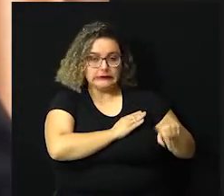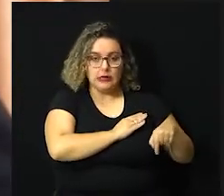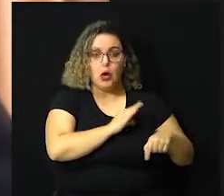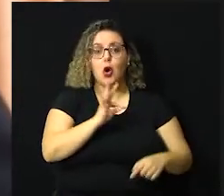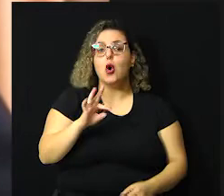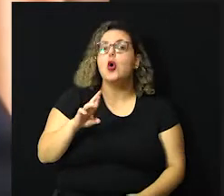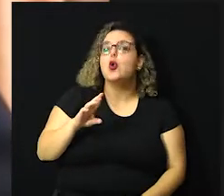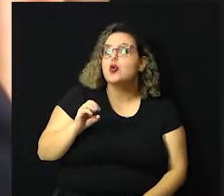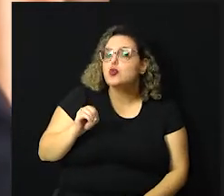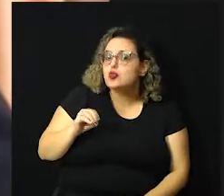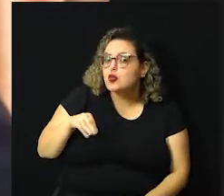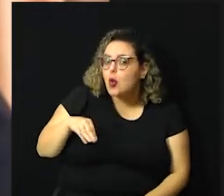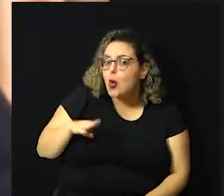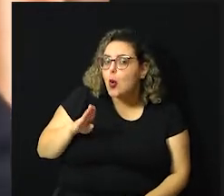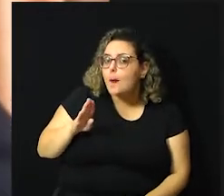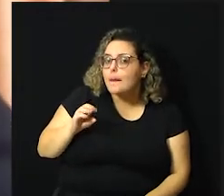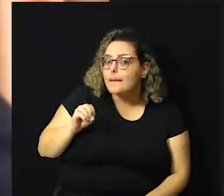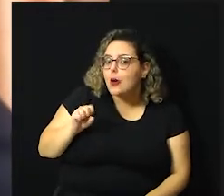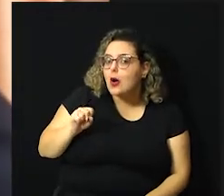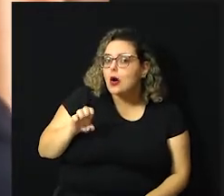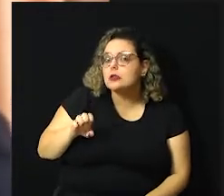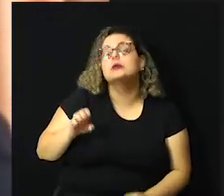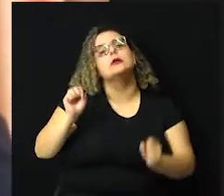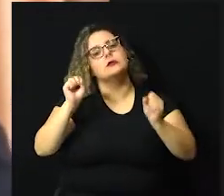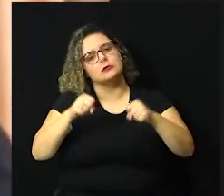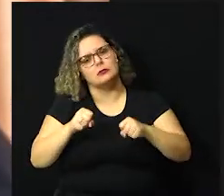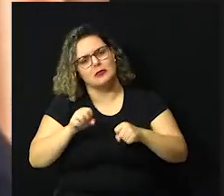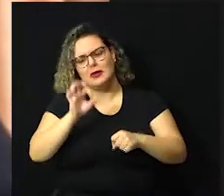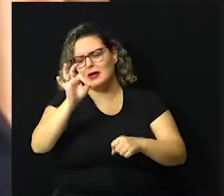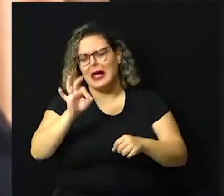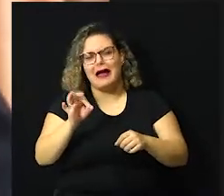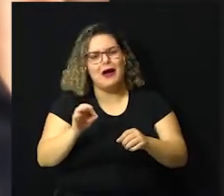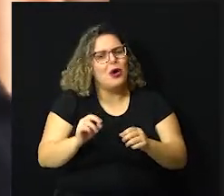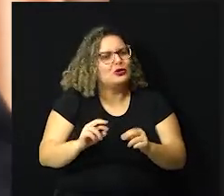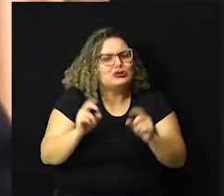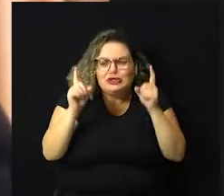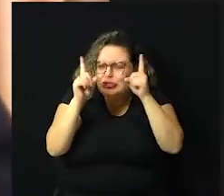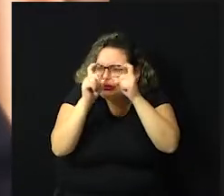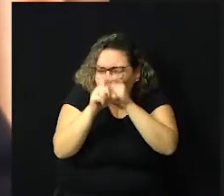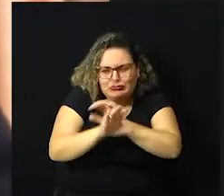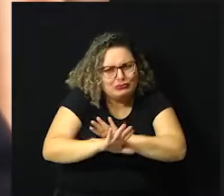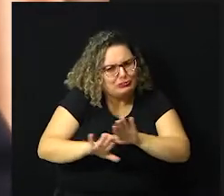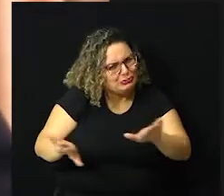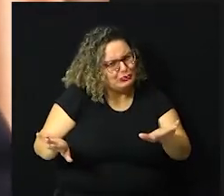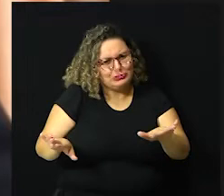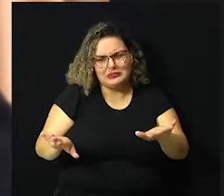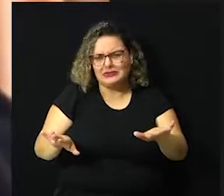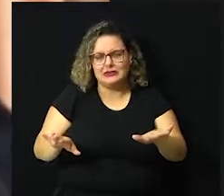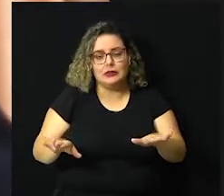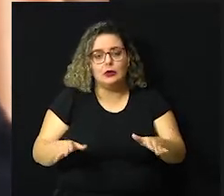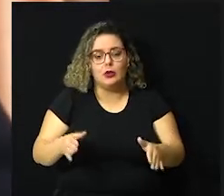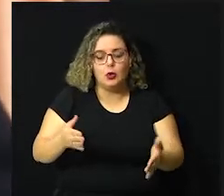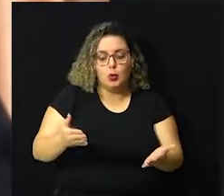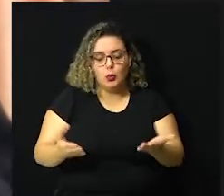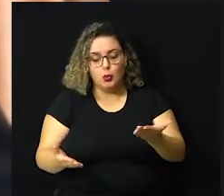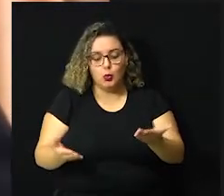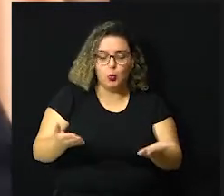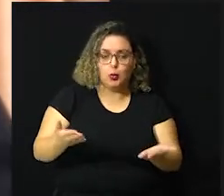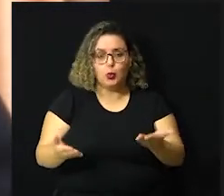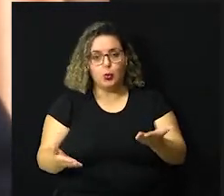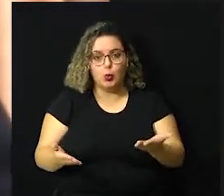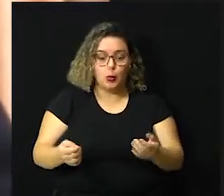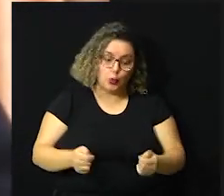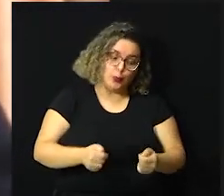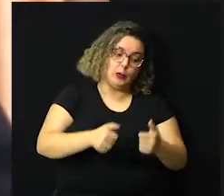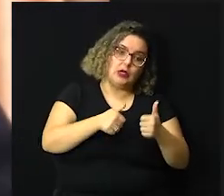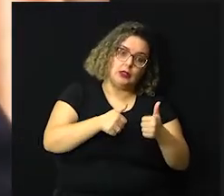trombose, pode, mas isso, estatisticamente, é muito, muito raro. Então, pesando na balança, os objetivos e os